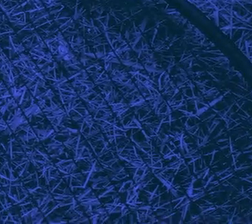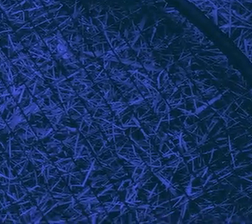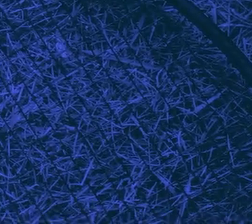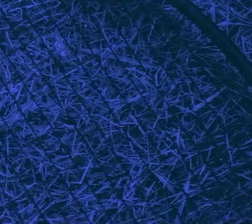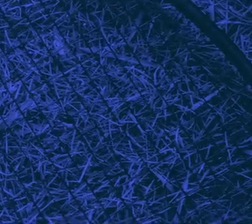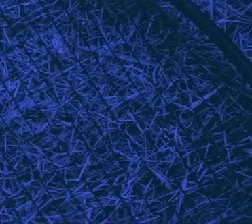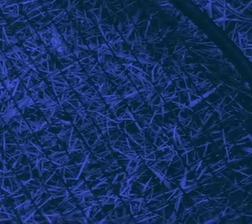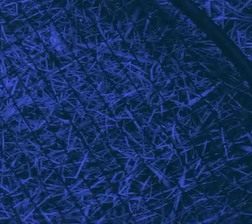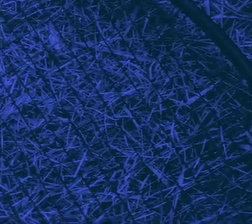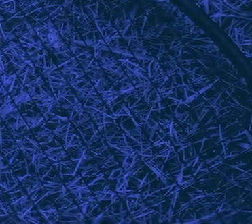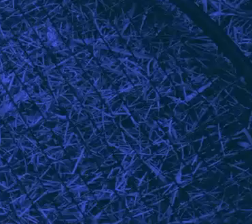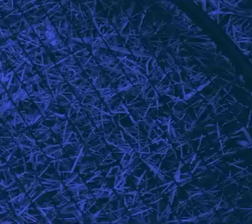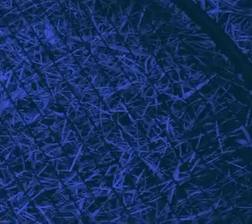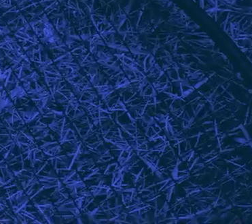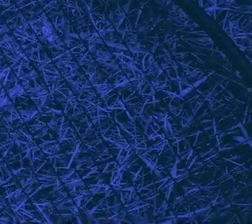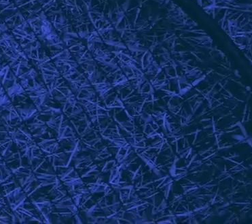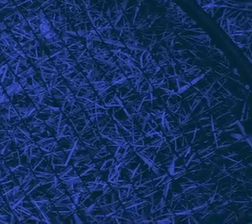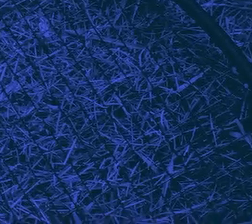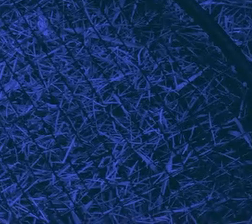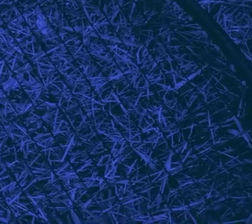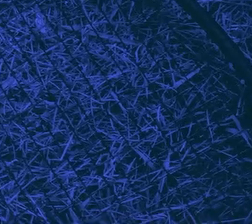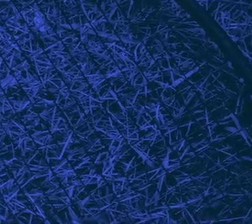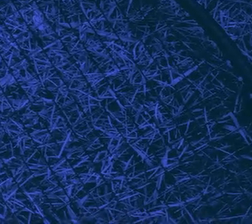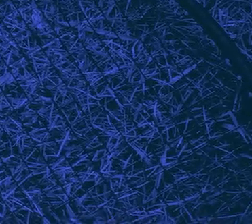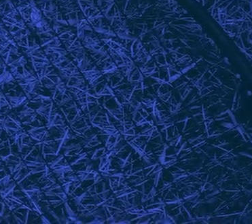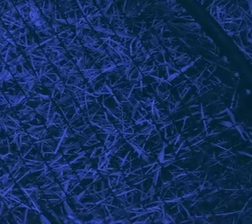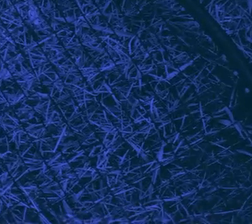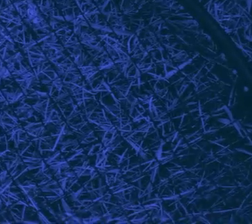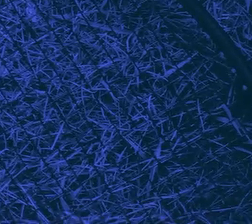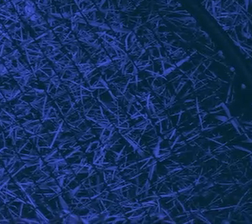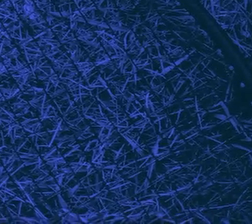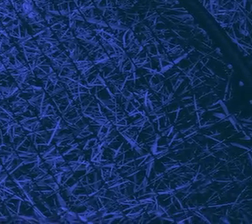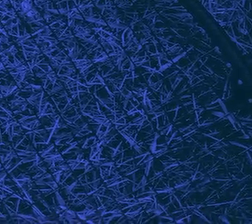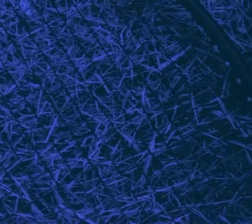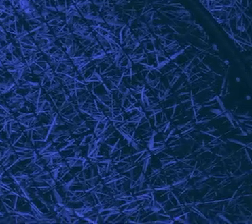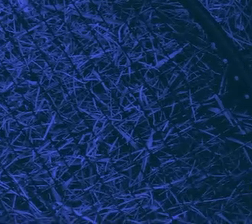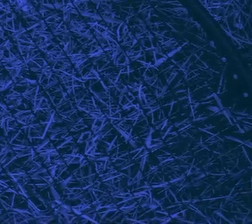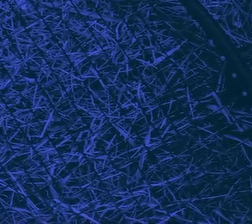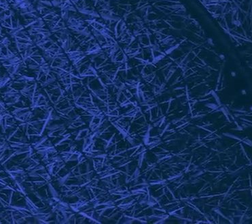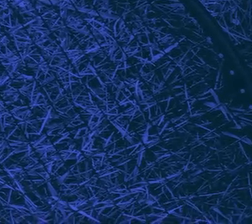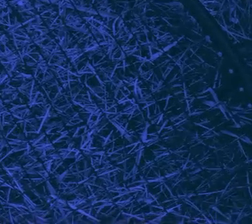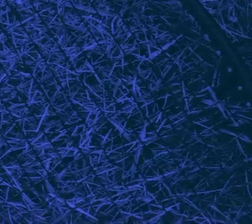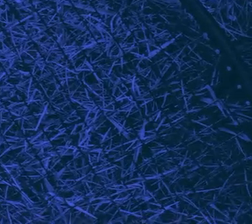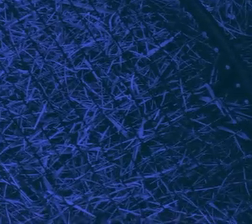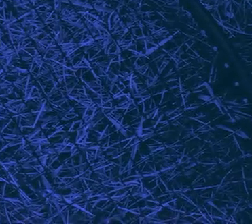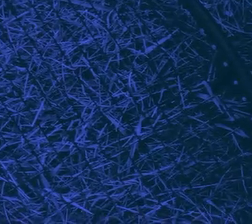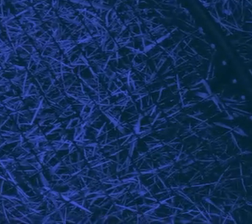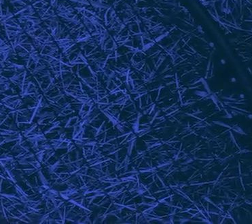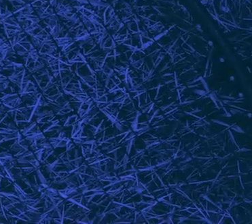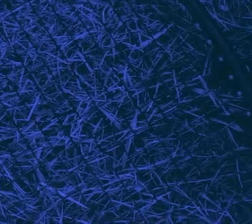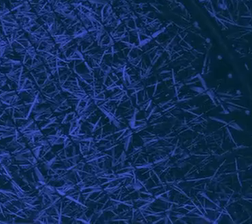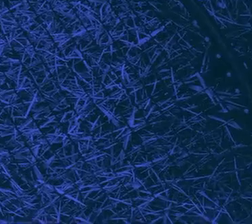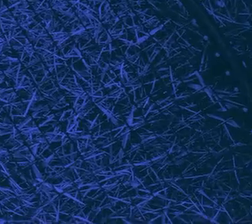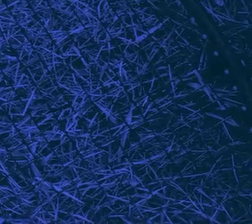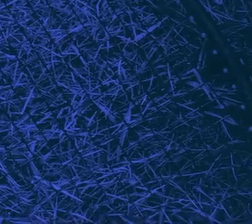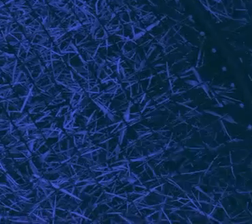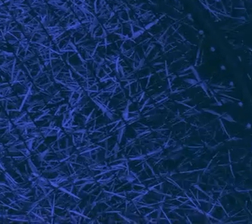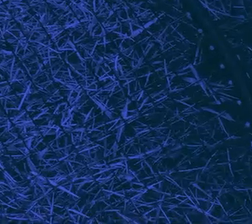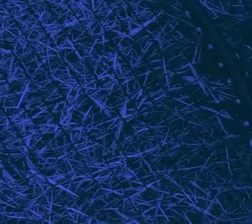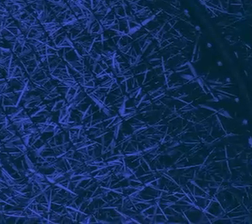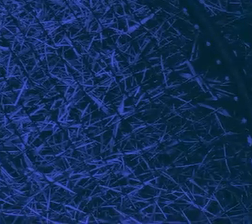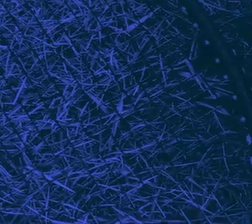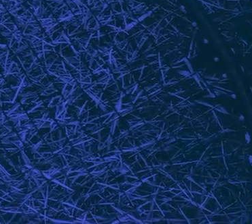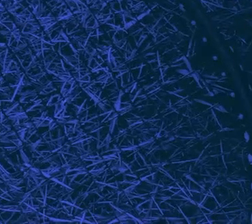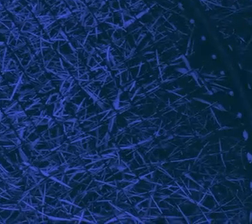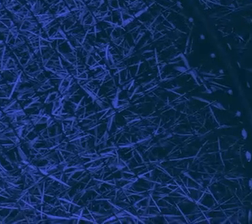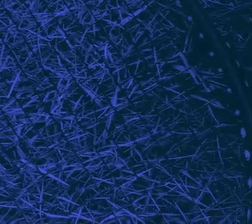do esporte nos estados e municípios. Selo prata, para os municípios que conquistaram o selo bronze e apresentaram uma